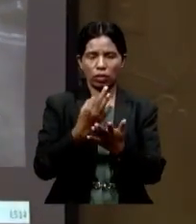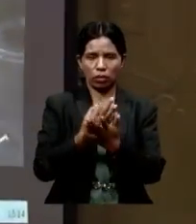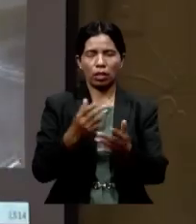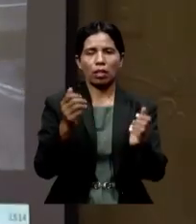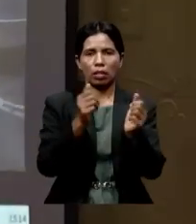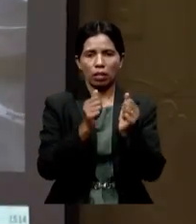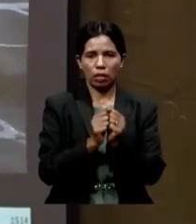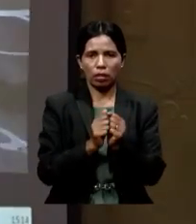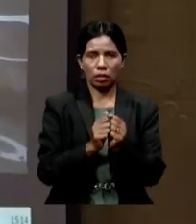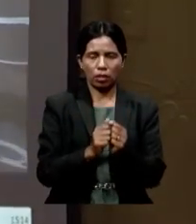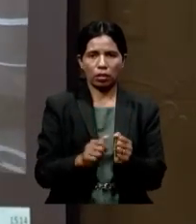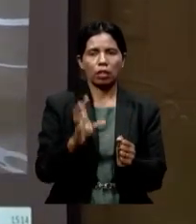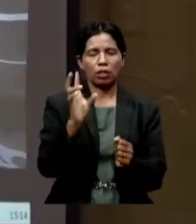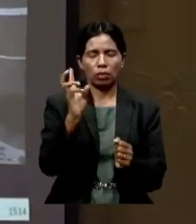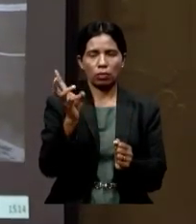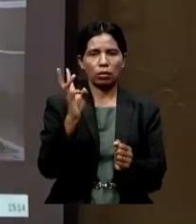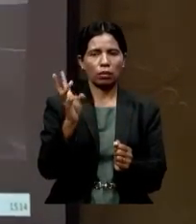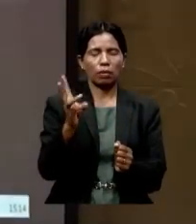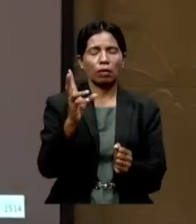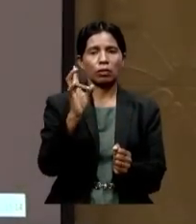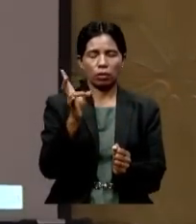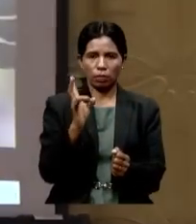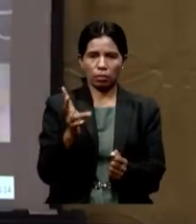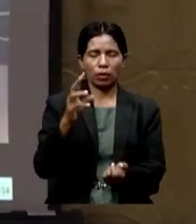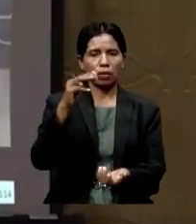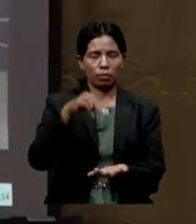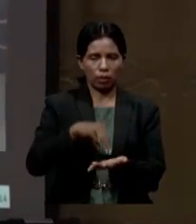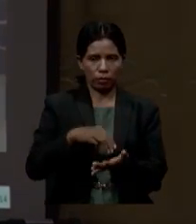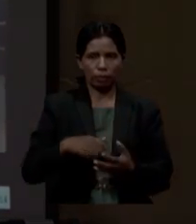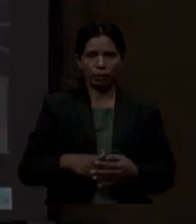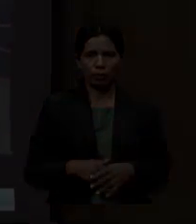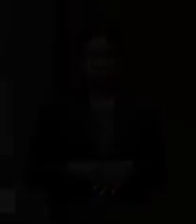americano tokong hitunuluresin. Selina Lopez, Agustino da Costa, GMN.